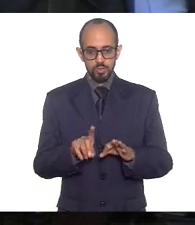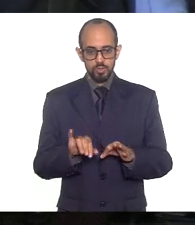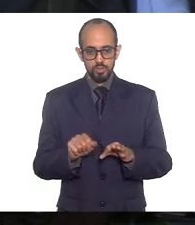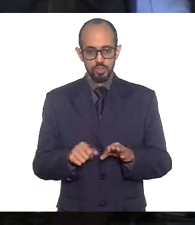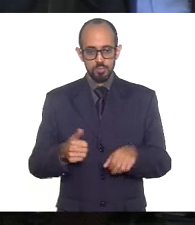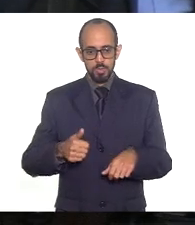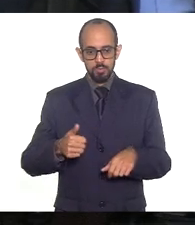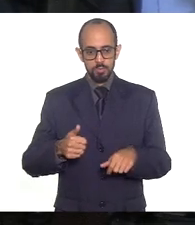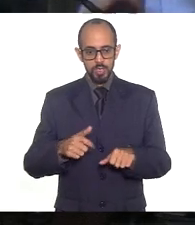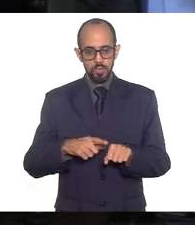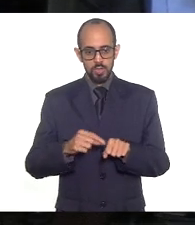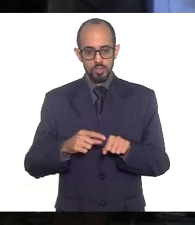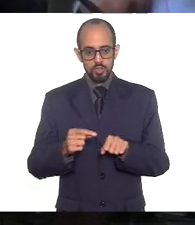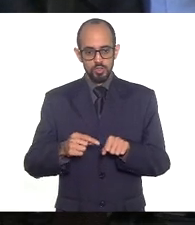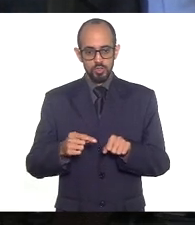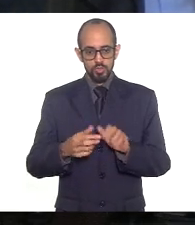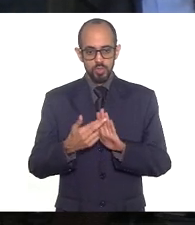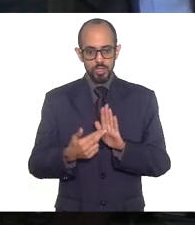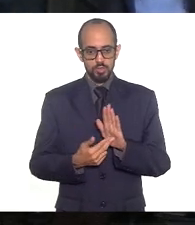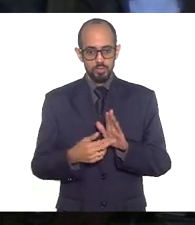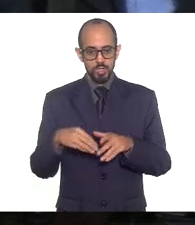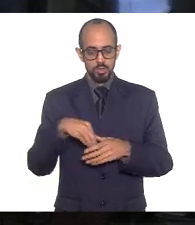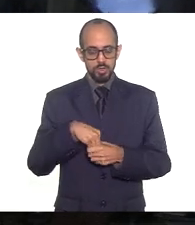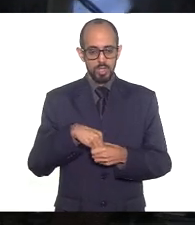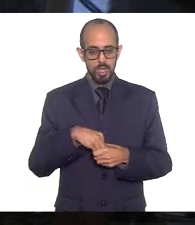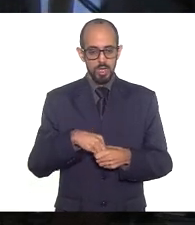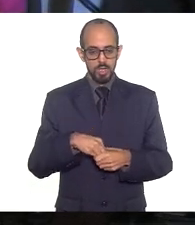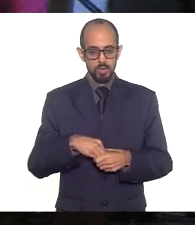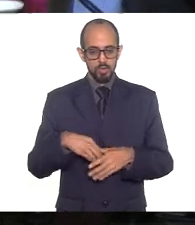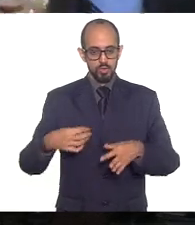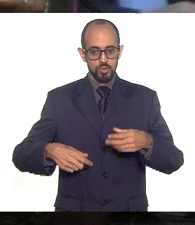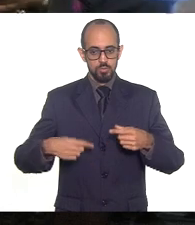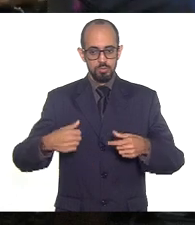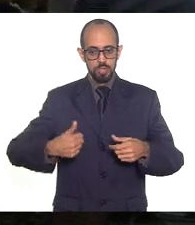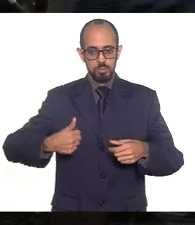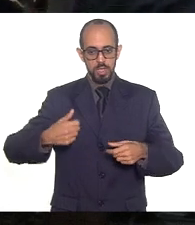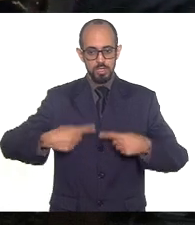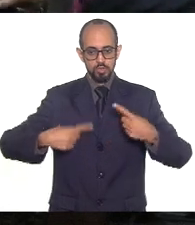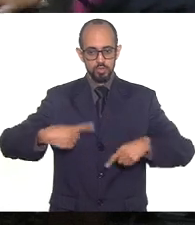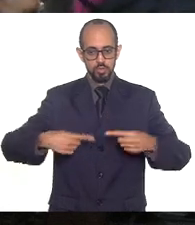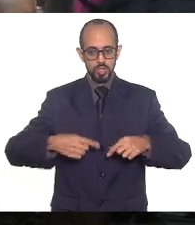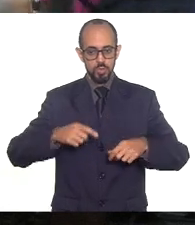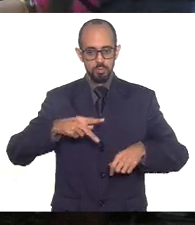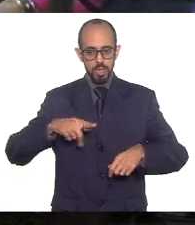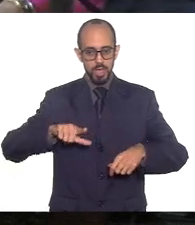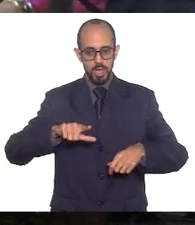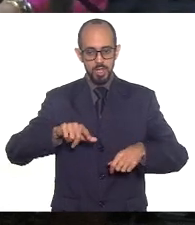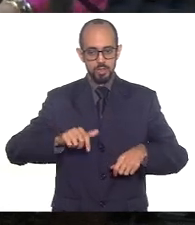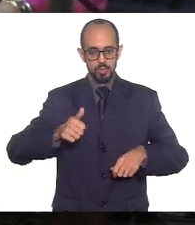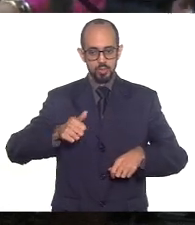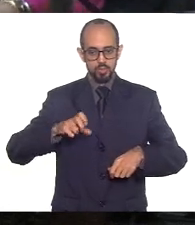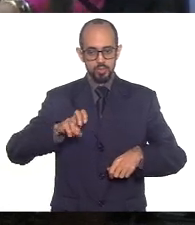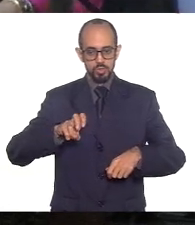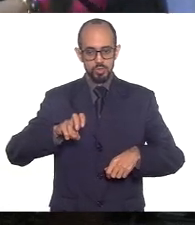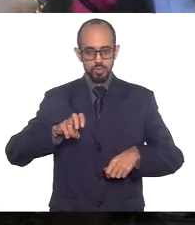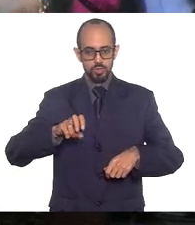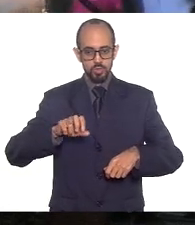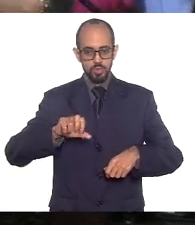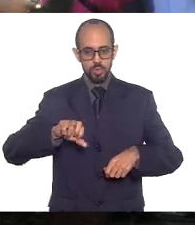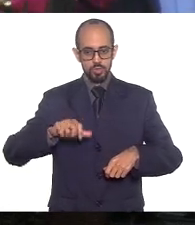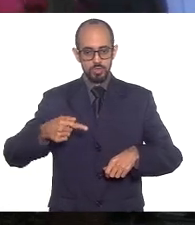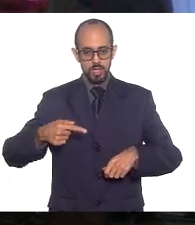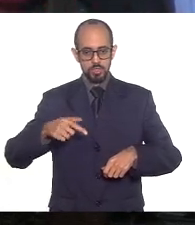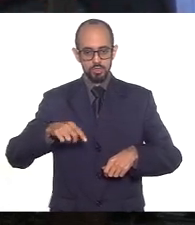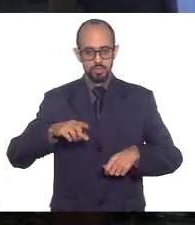bastante 47/80 eterno interpretação ordinária em primeira discussão projeto de lei 1597 2019 outro Deputado